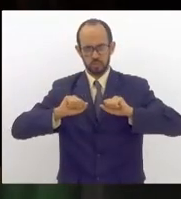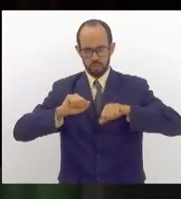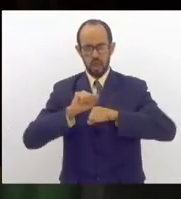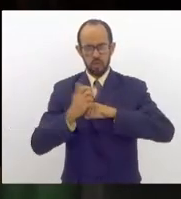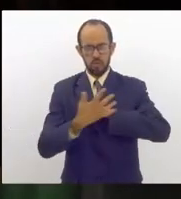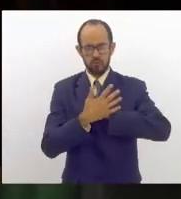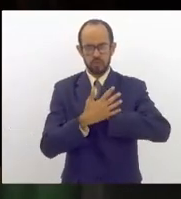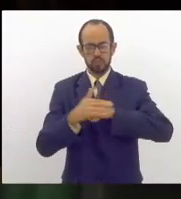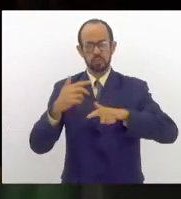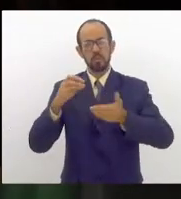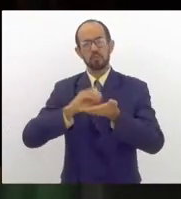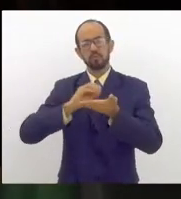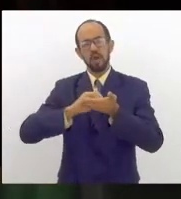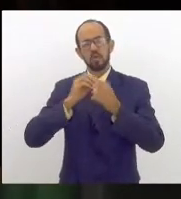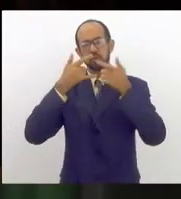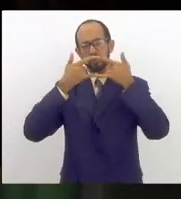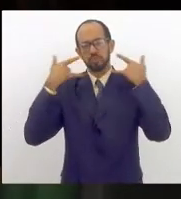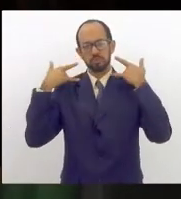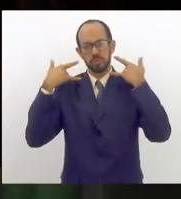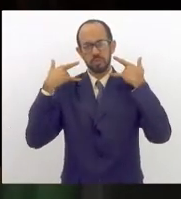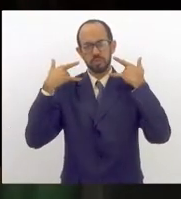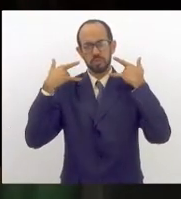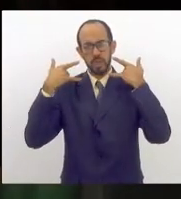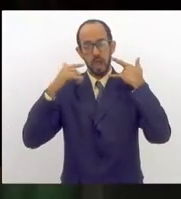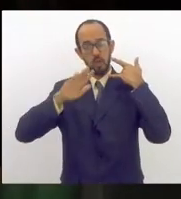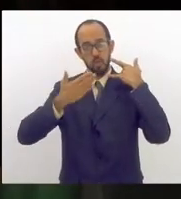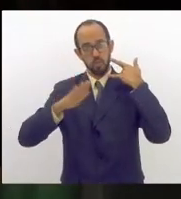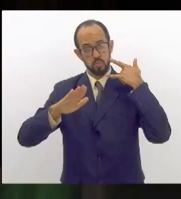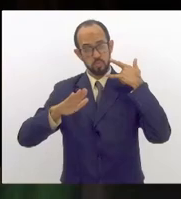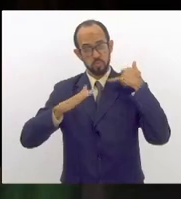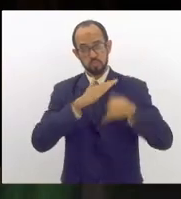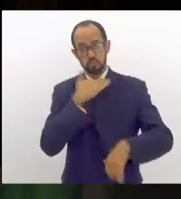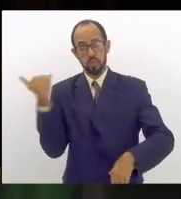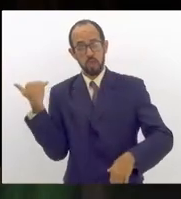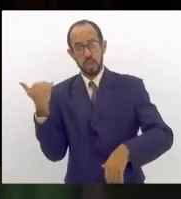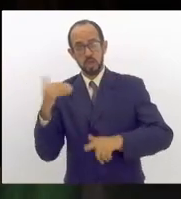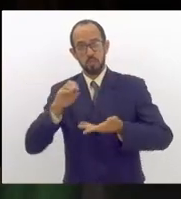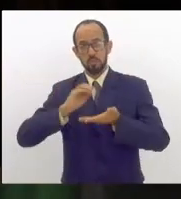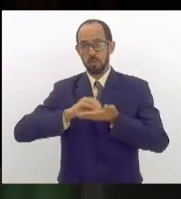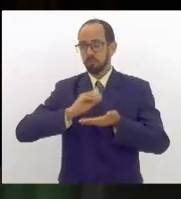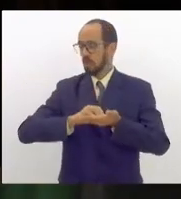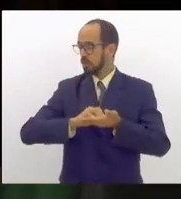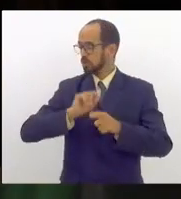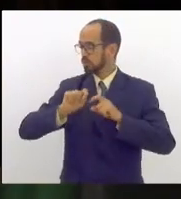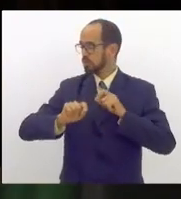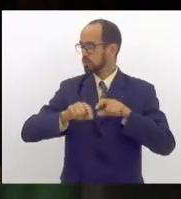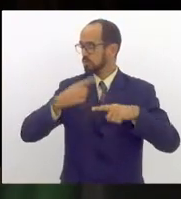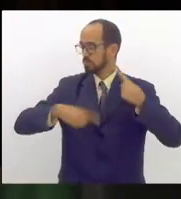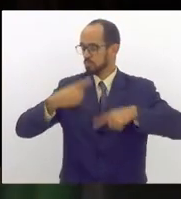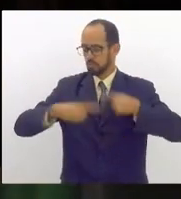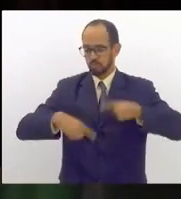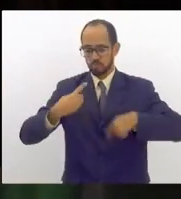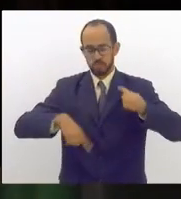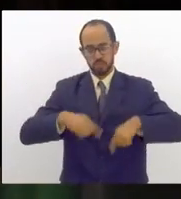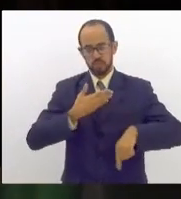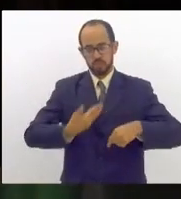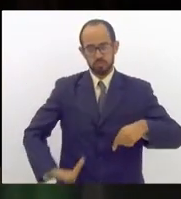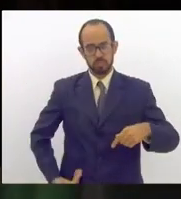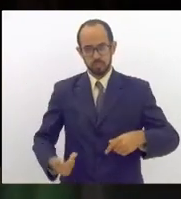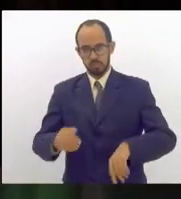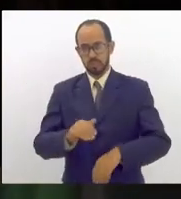individual trabalhadores que vieram a óbito por falta de políticas públicas